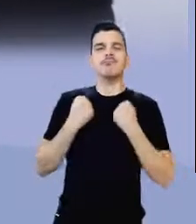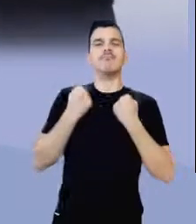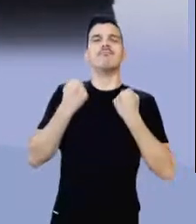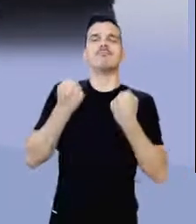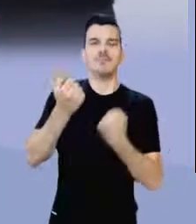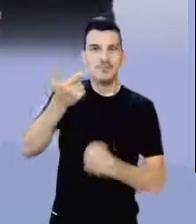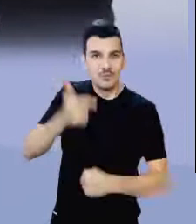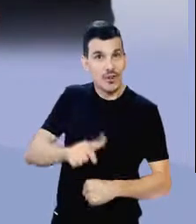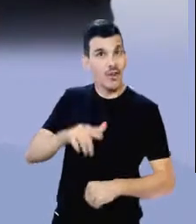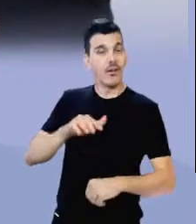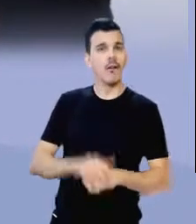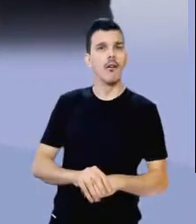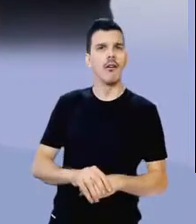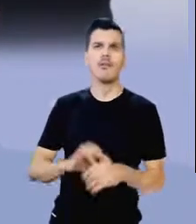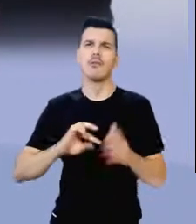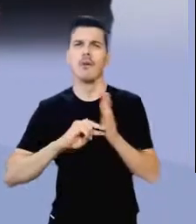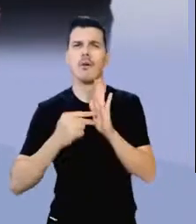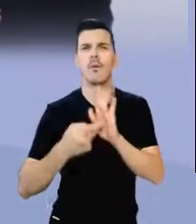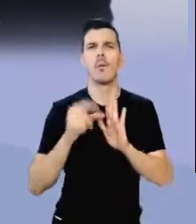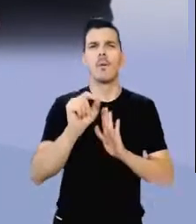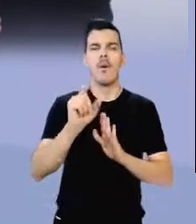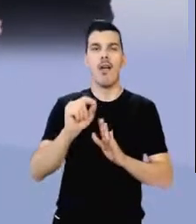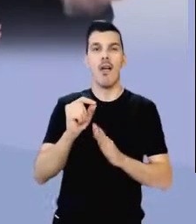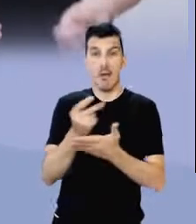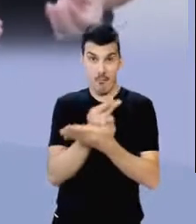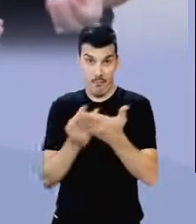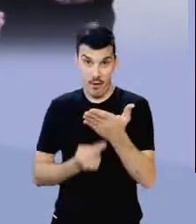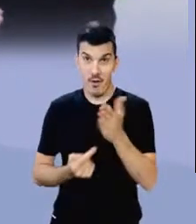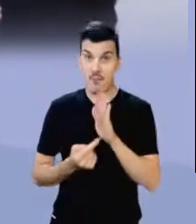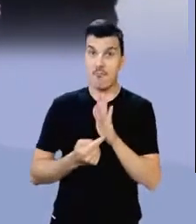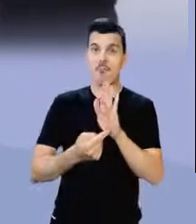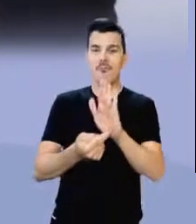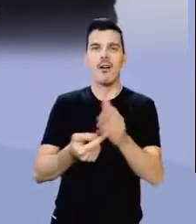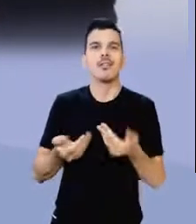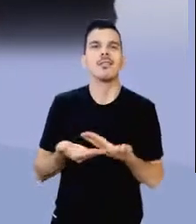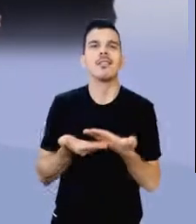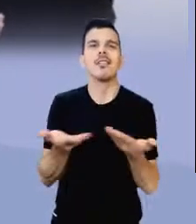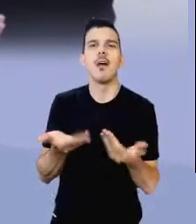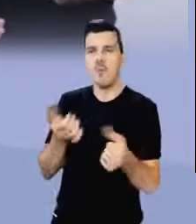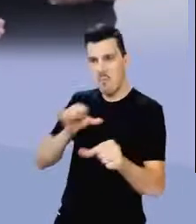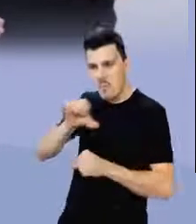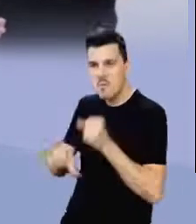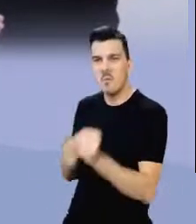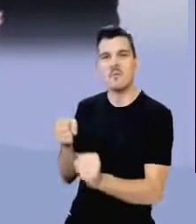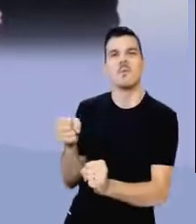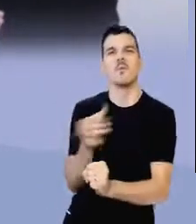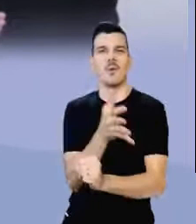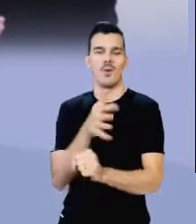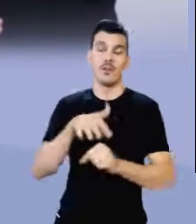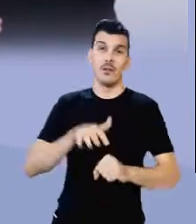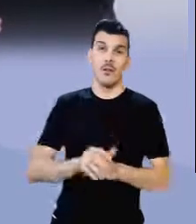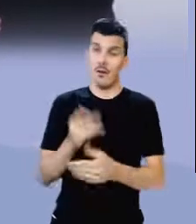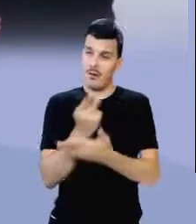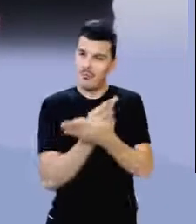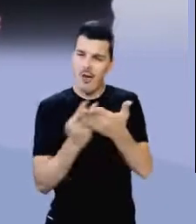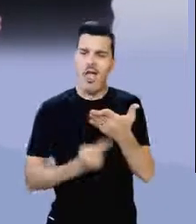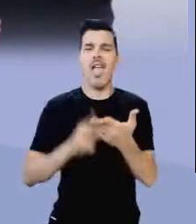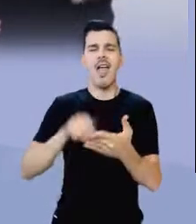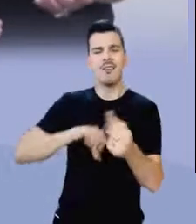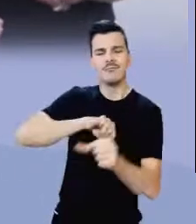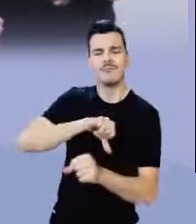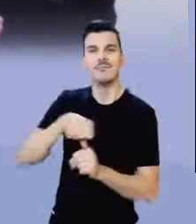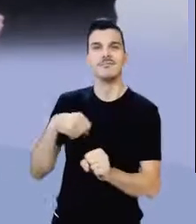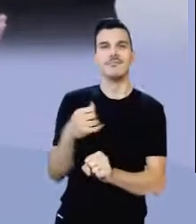inteira. Ou seja, a poetisa propõe e oferta o renovo. A poesia é